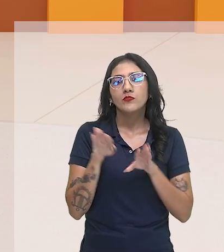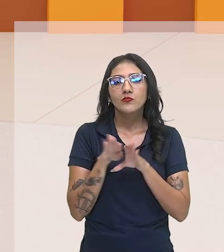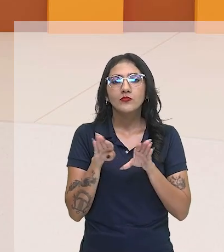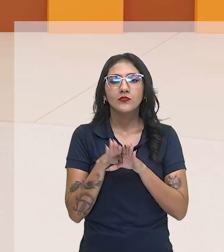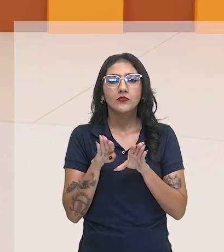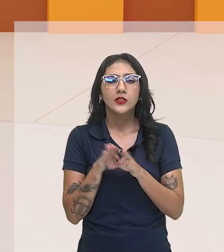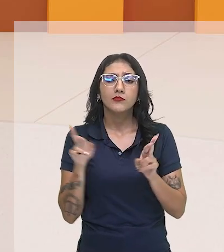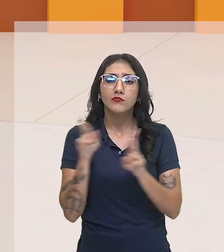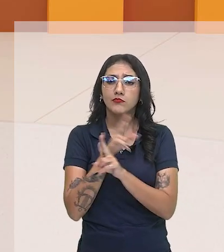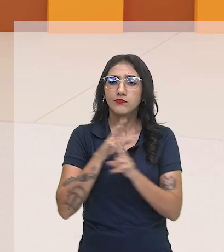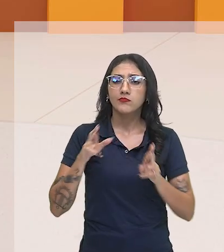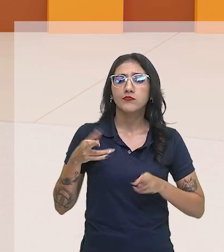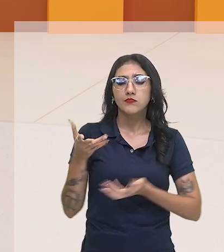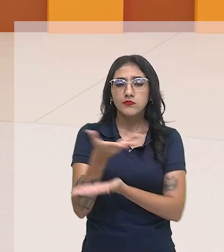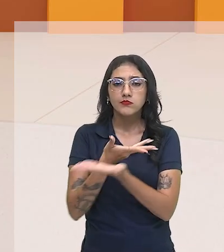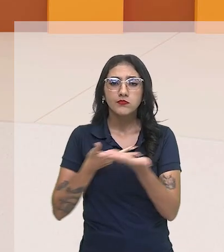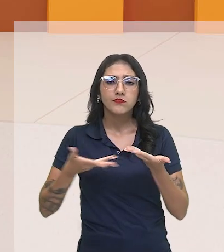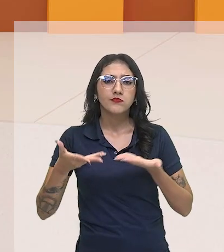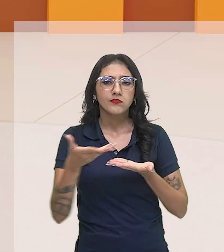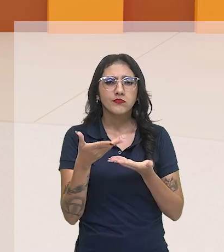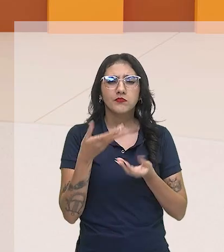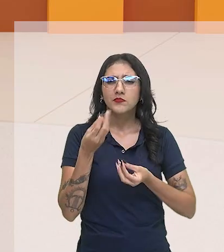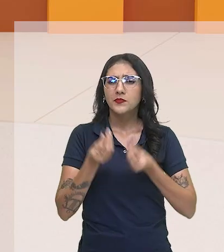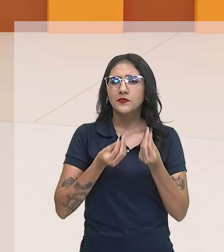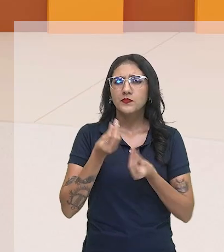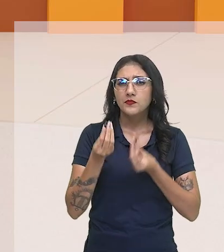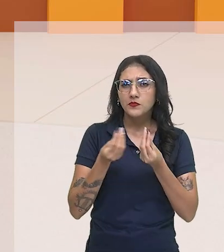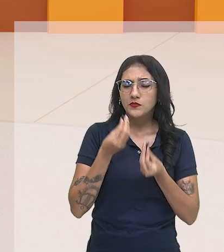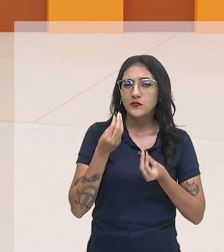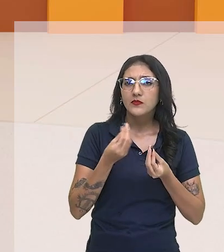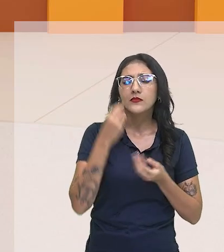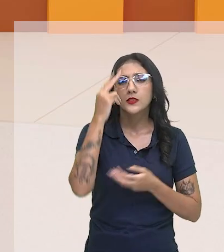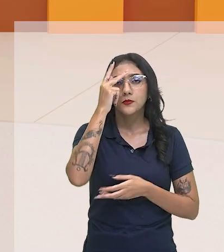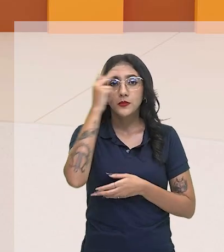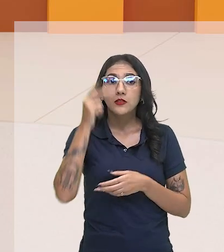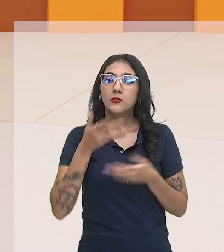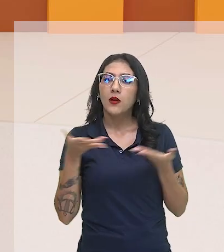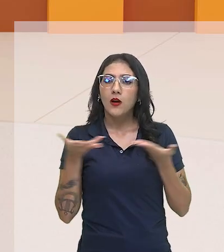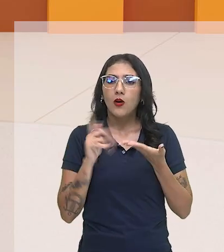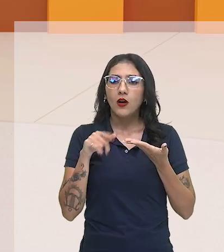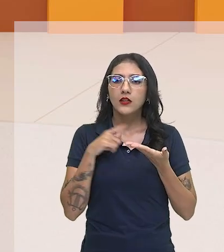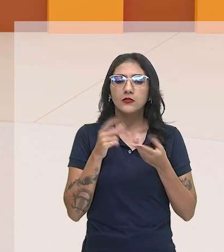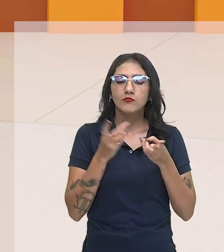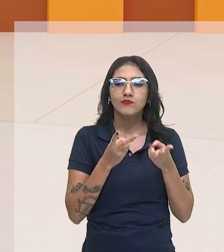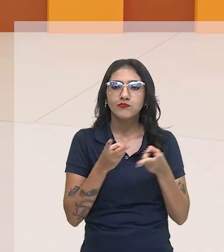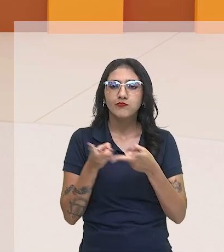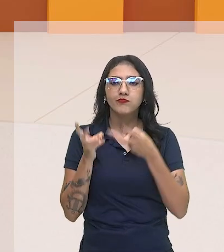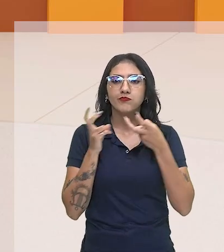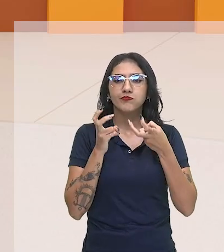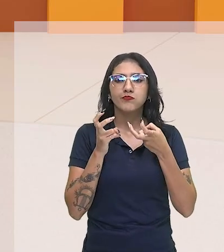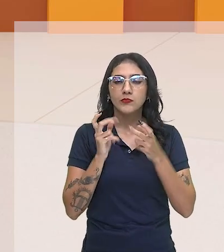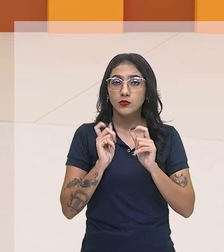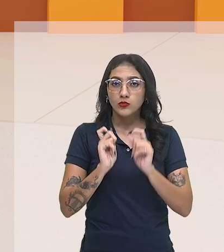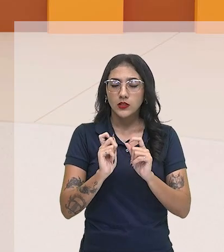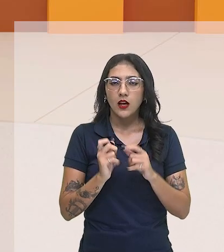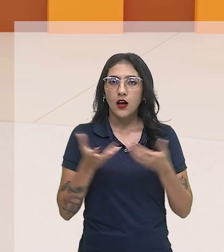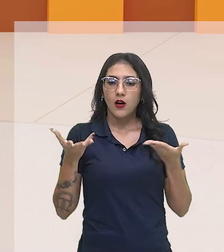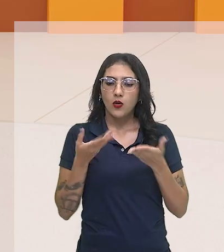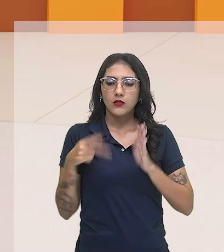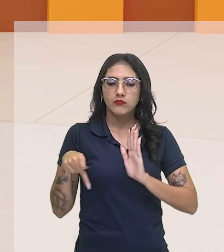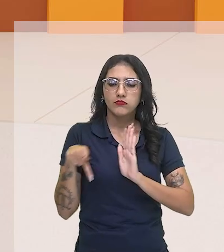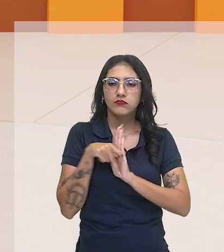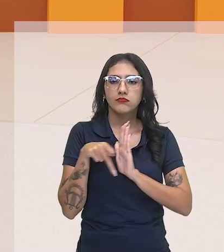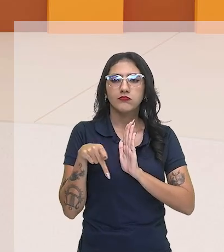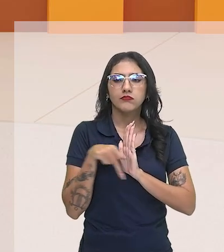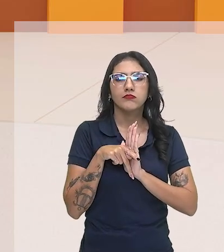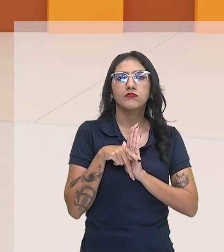por relações contratuais, ou seja, os sujeitos se reconhecem portadores de posse,